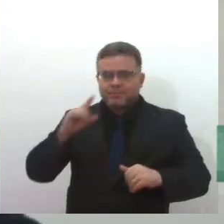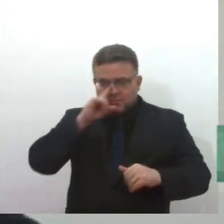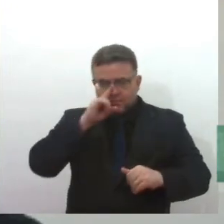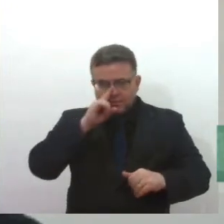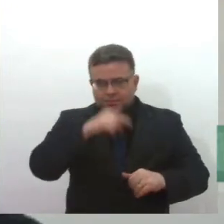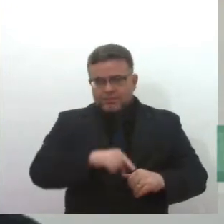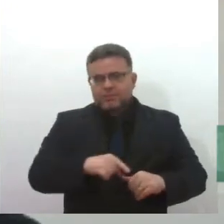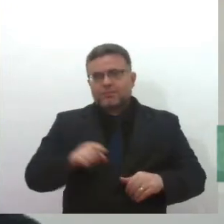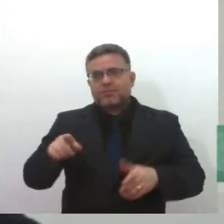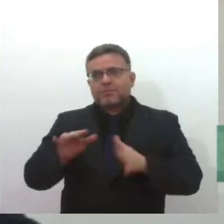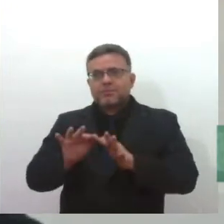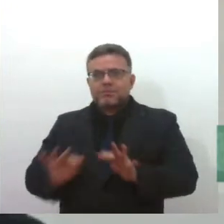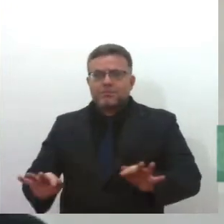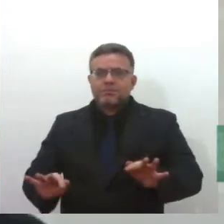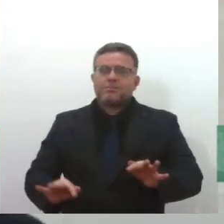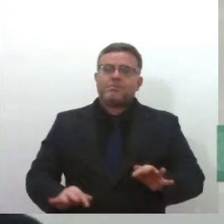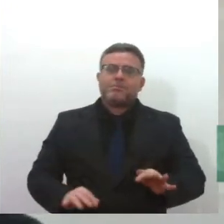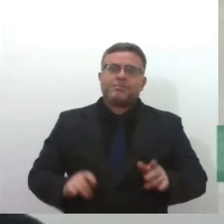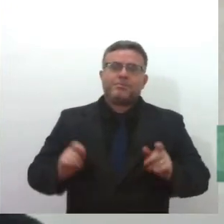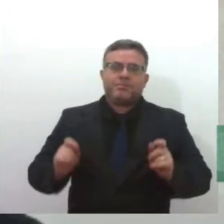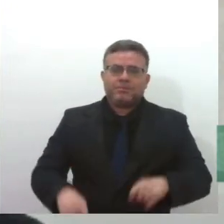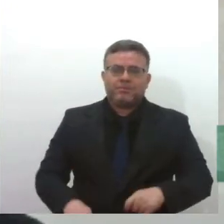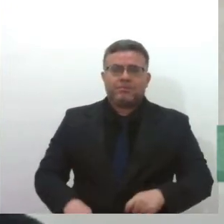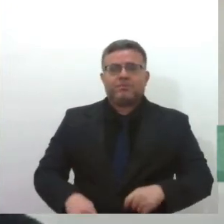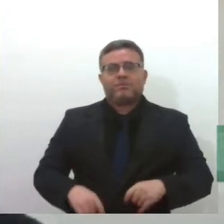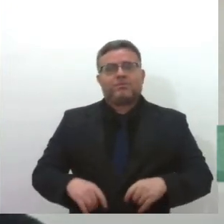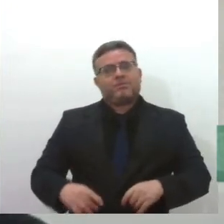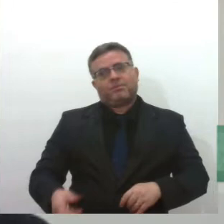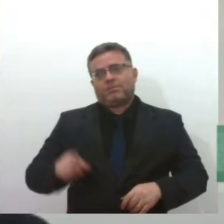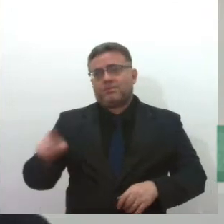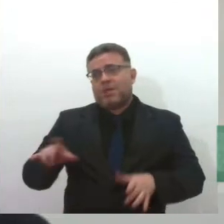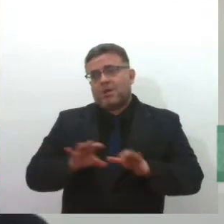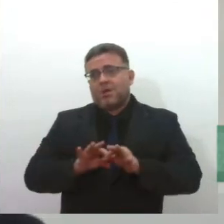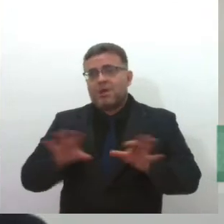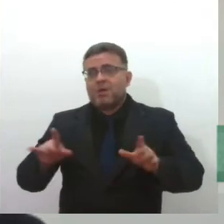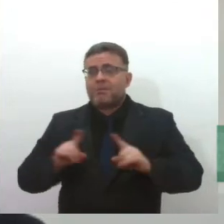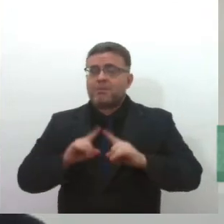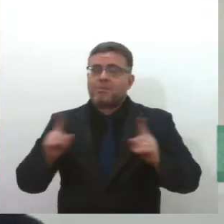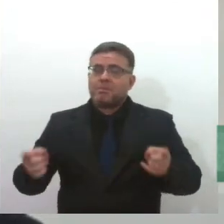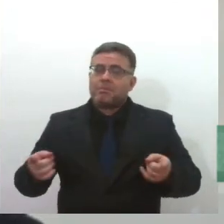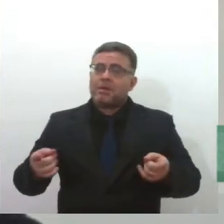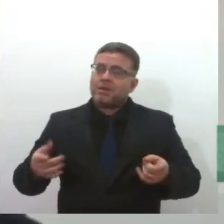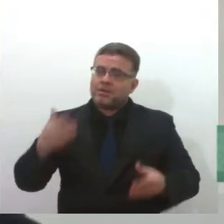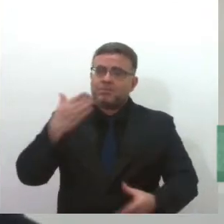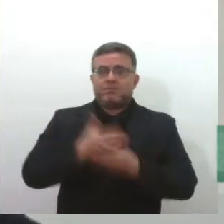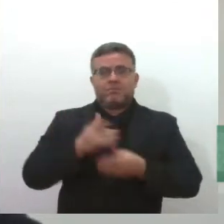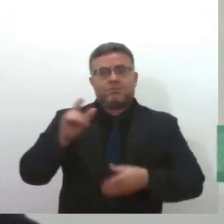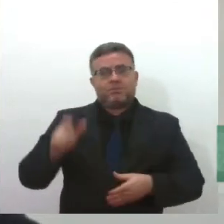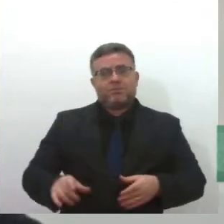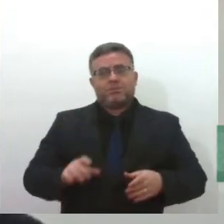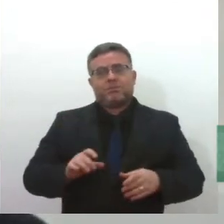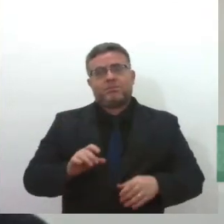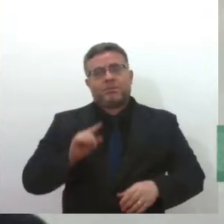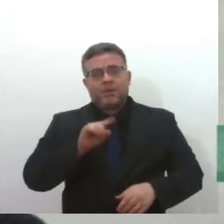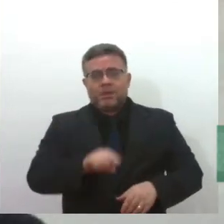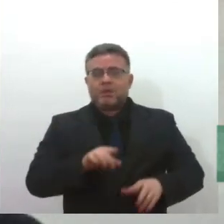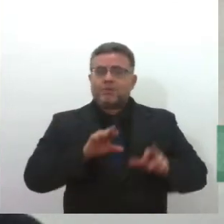casos menos graves, em que o cidadão pode responder em liberdade, daqueles casos em que o cidadão preenche requisitos